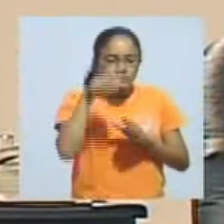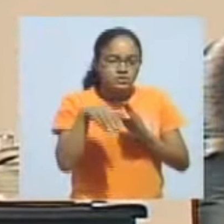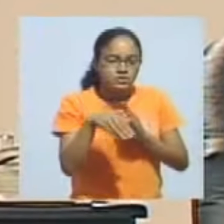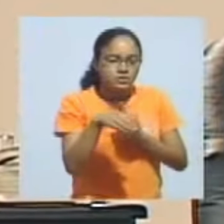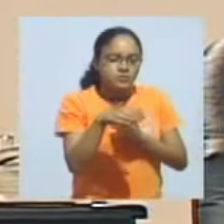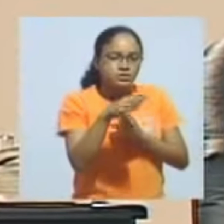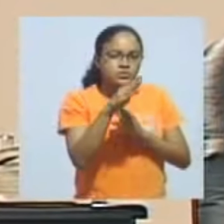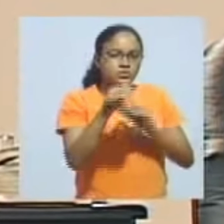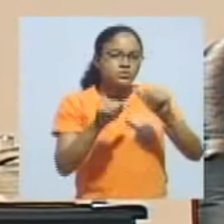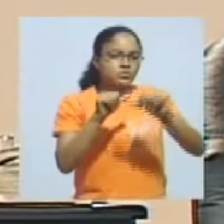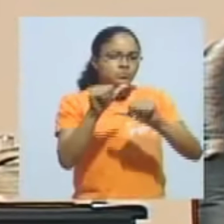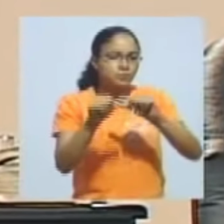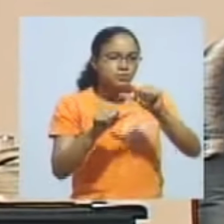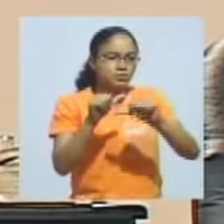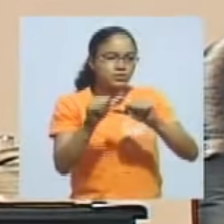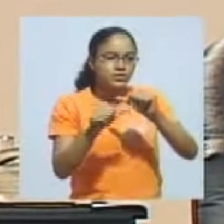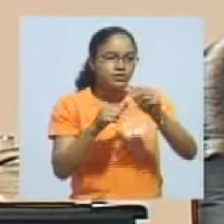fralda.